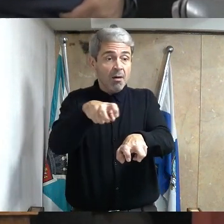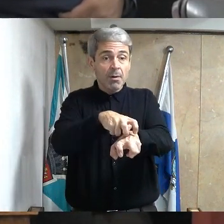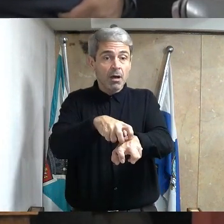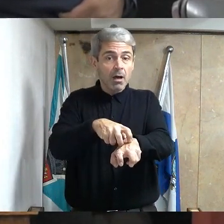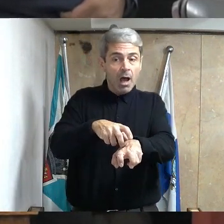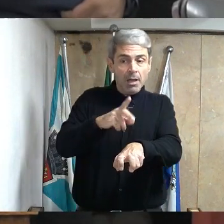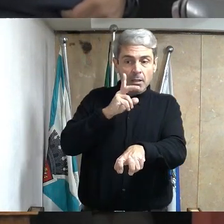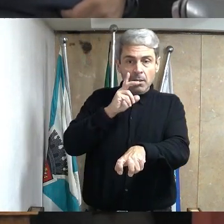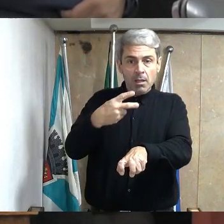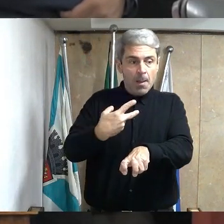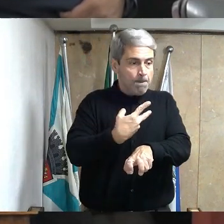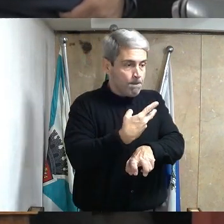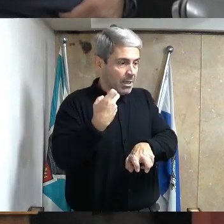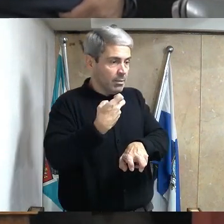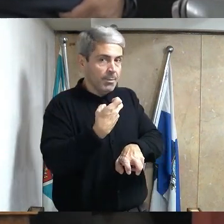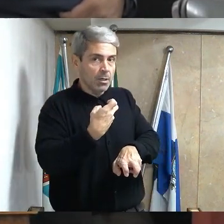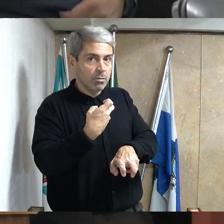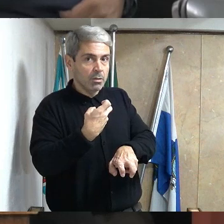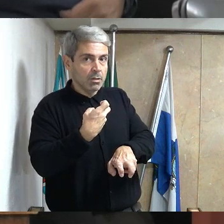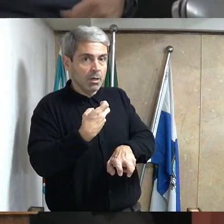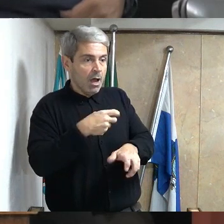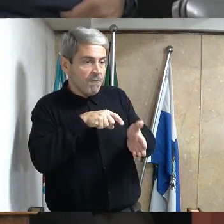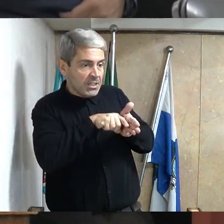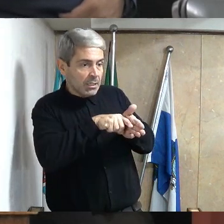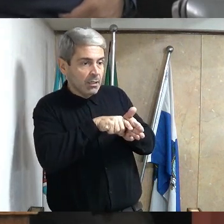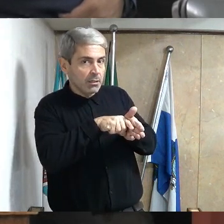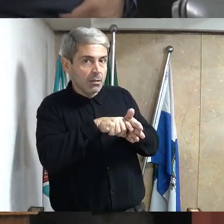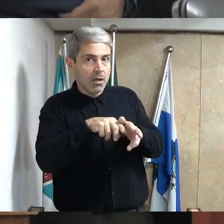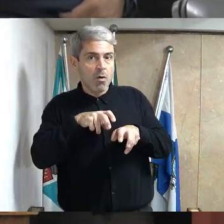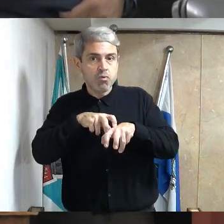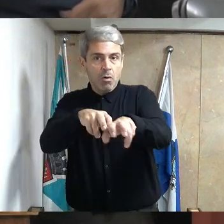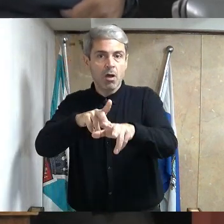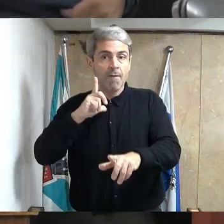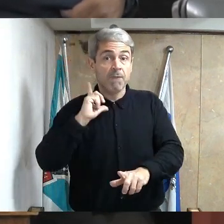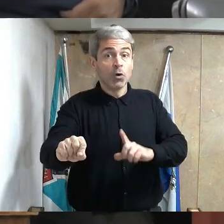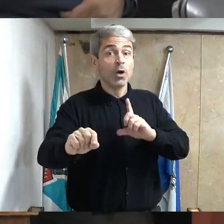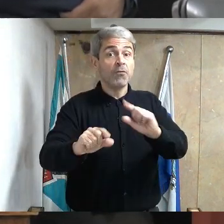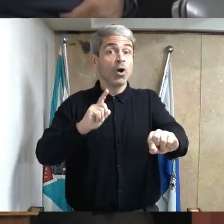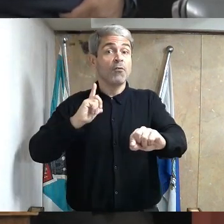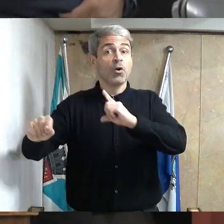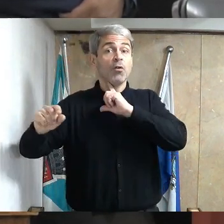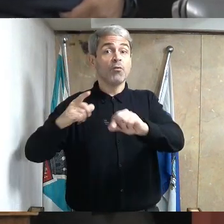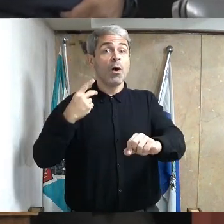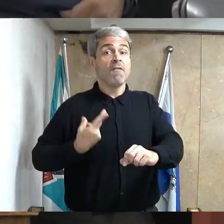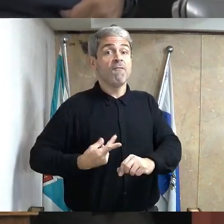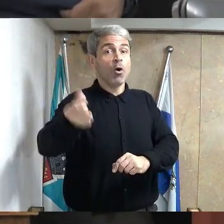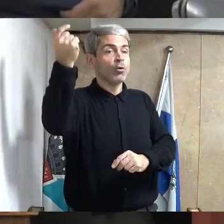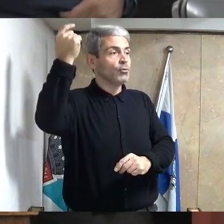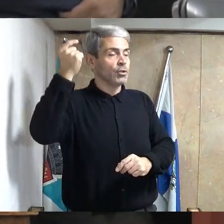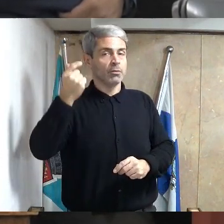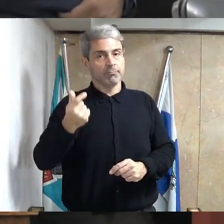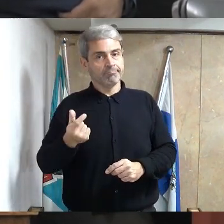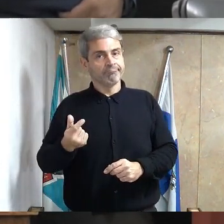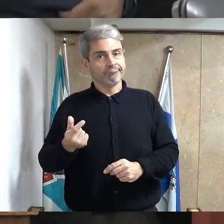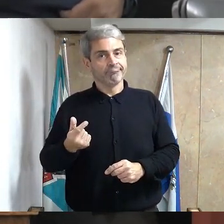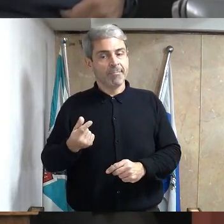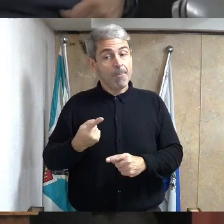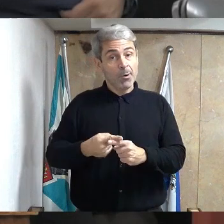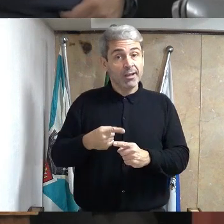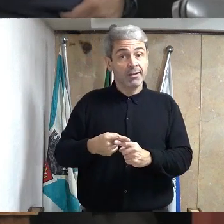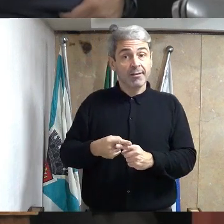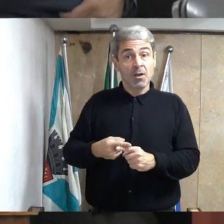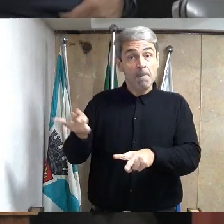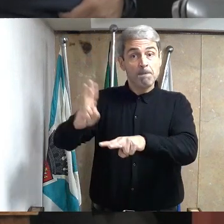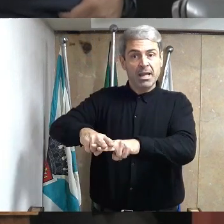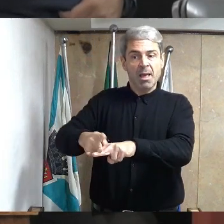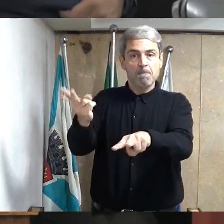correram e fugiram da blitz do município para a gente prender os reboques, conseguimos prender um reboque. Falar